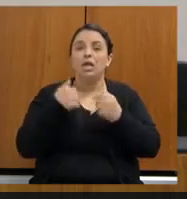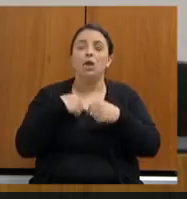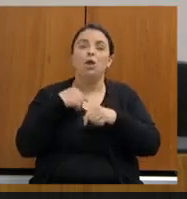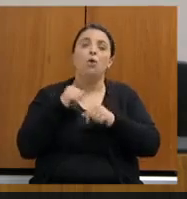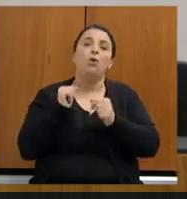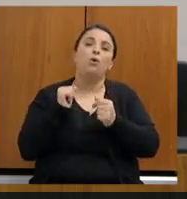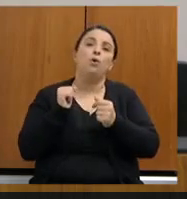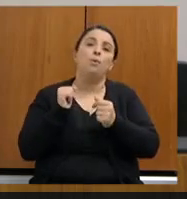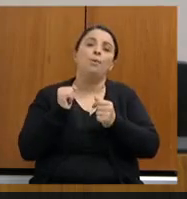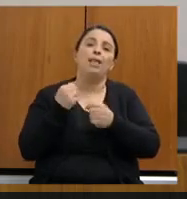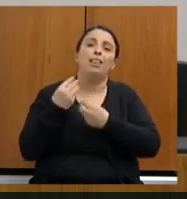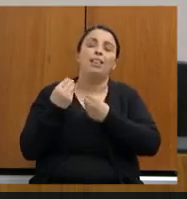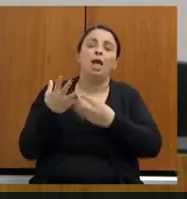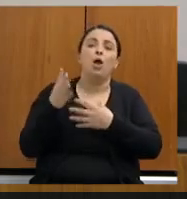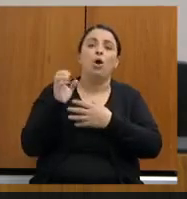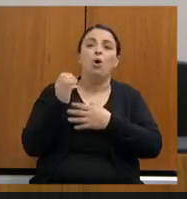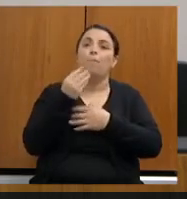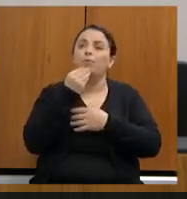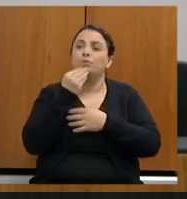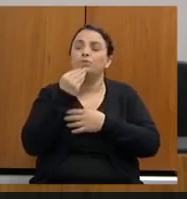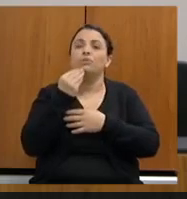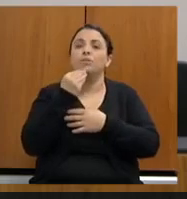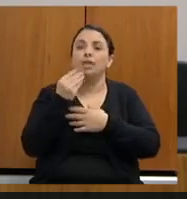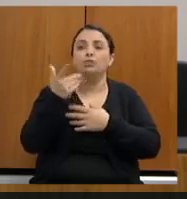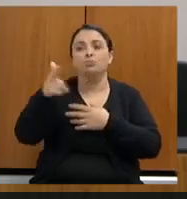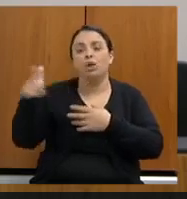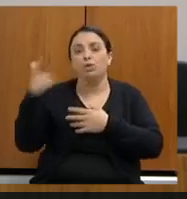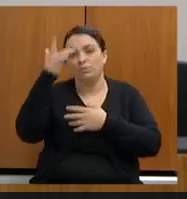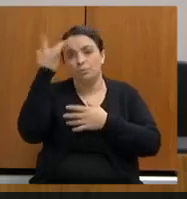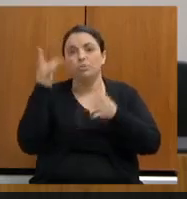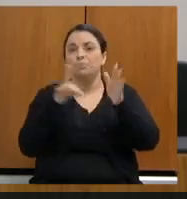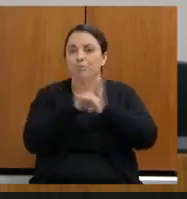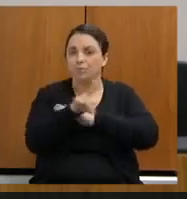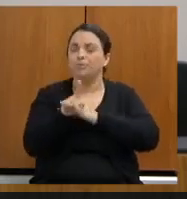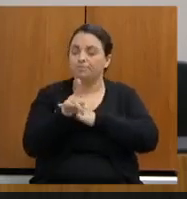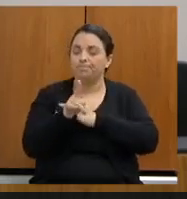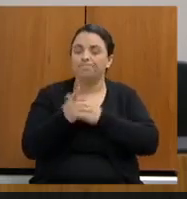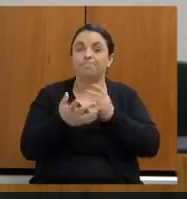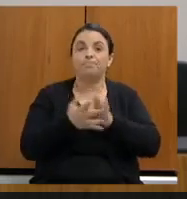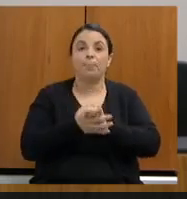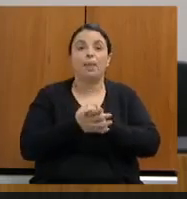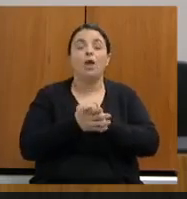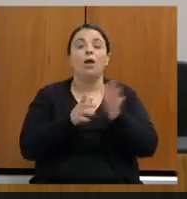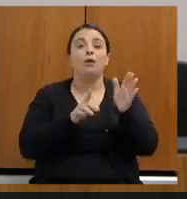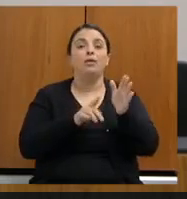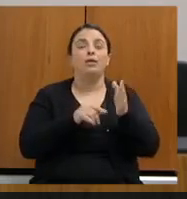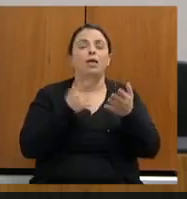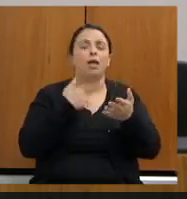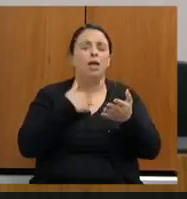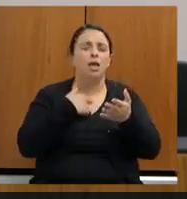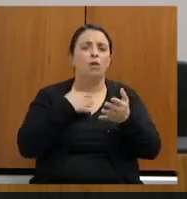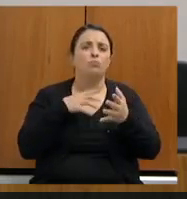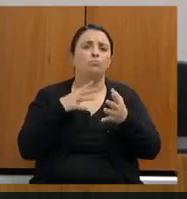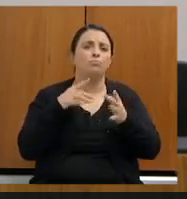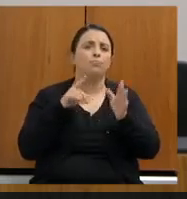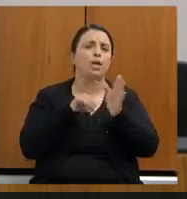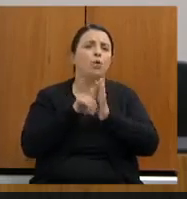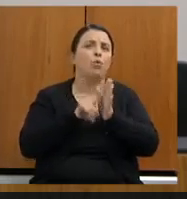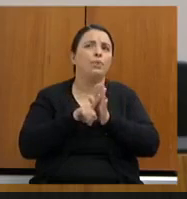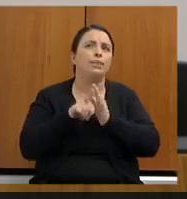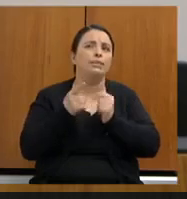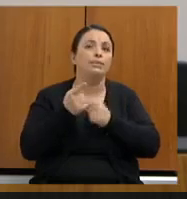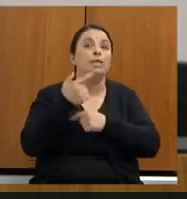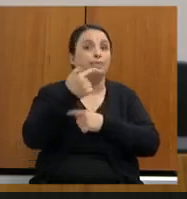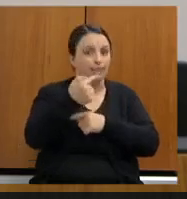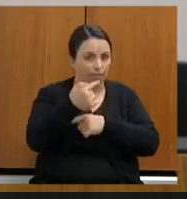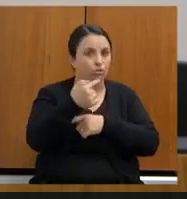aos demais Farei o mais breve possível primeira pergunta eu vou mandar só uma duas três quatro cinco seis